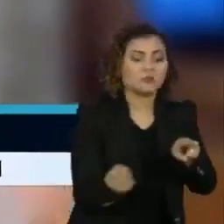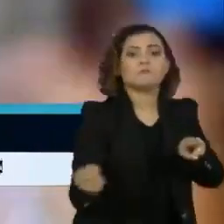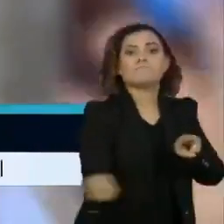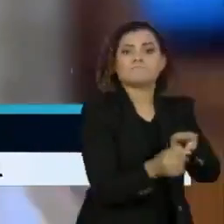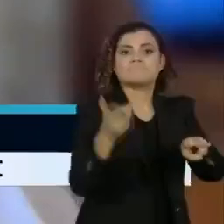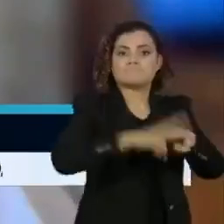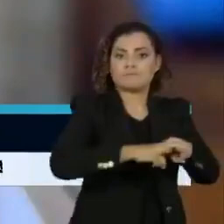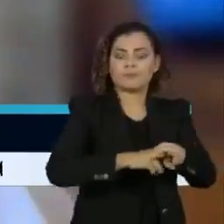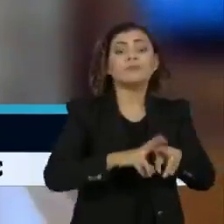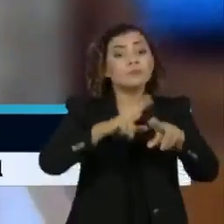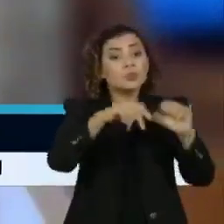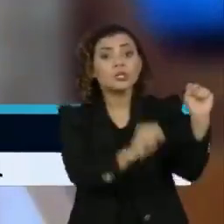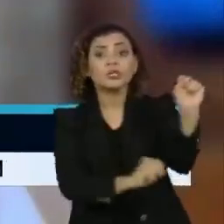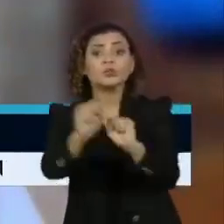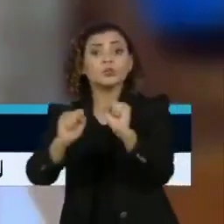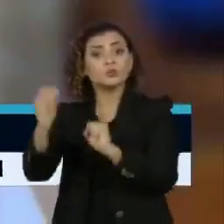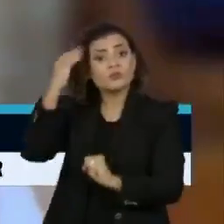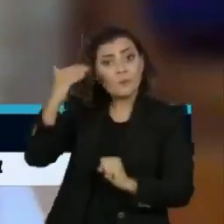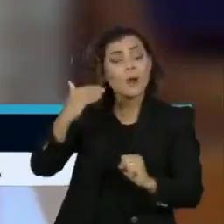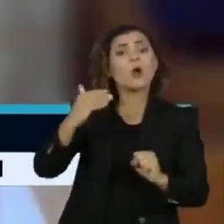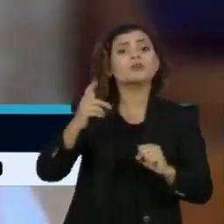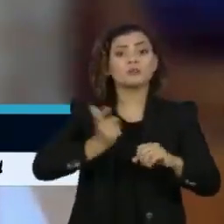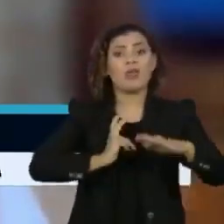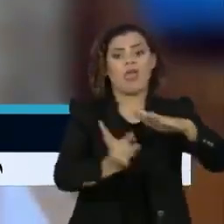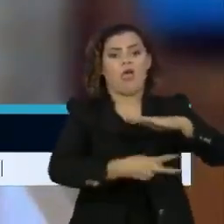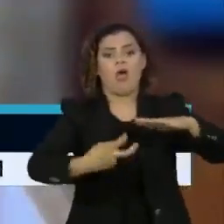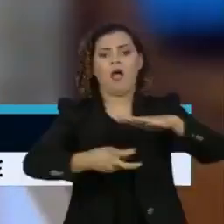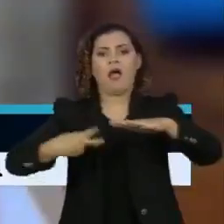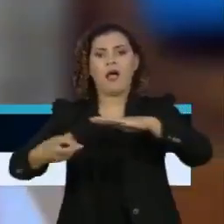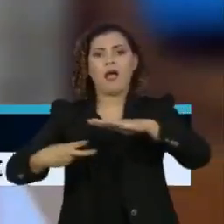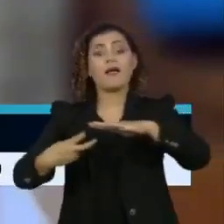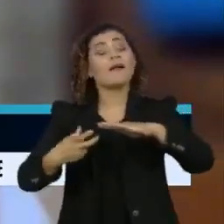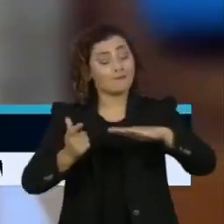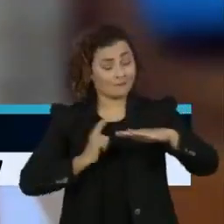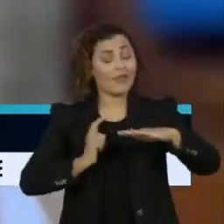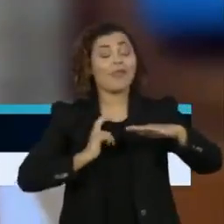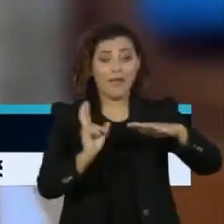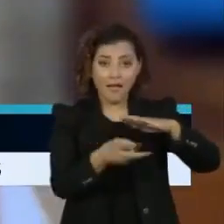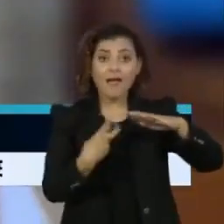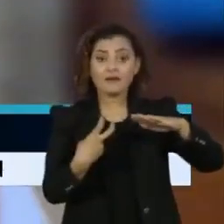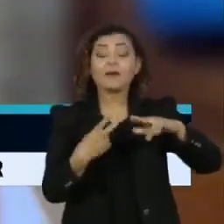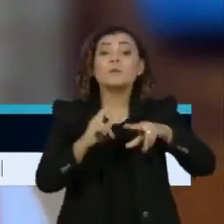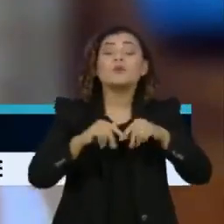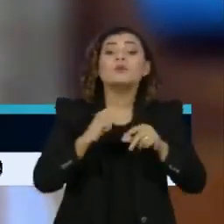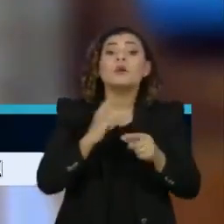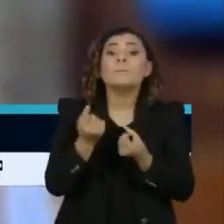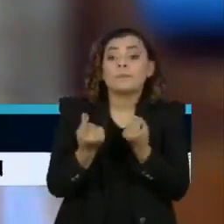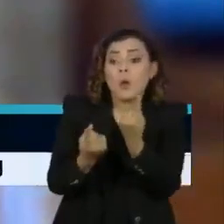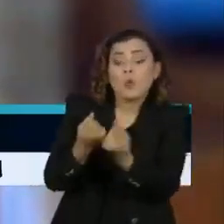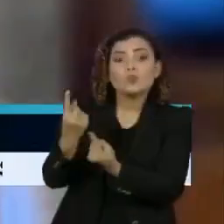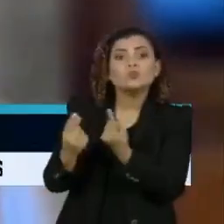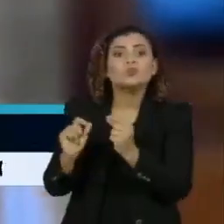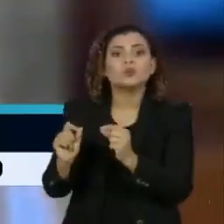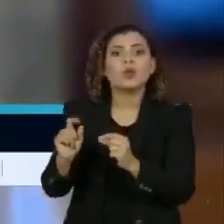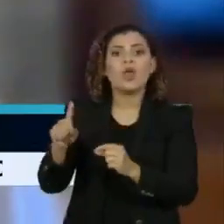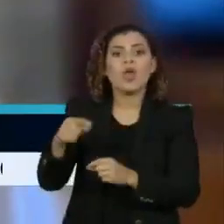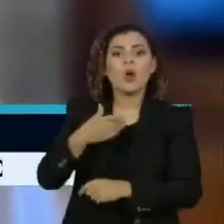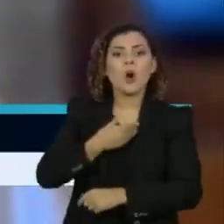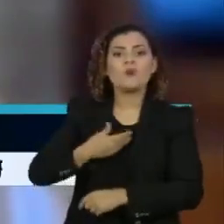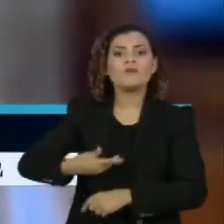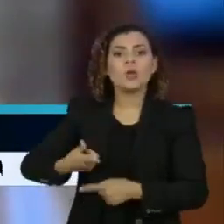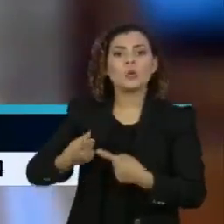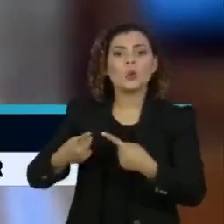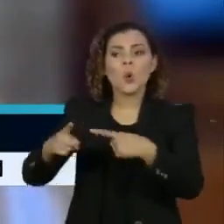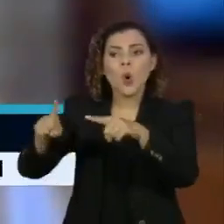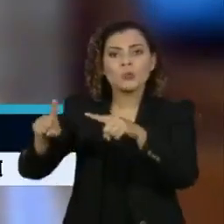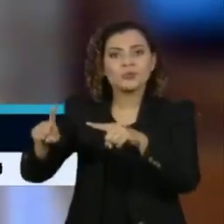são indústrias multinacionais de ataques hackers super organizadas e tem muitos ataques que são atribuídos a governos. Então